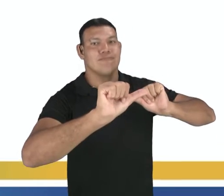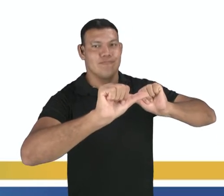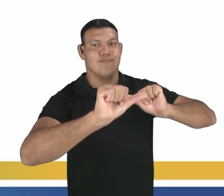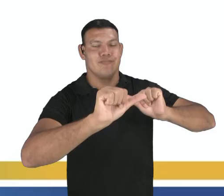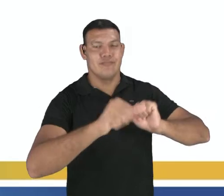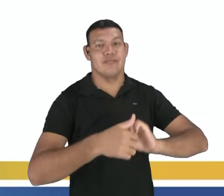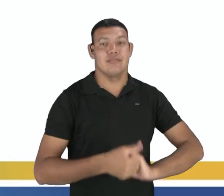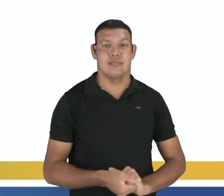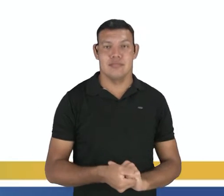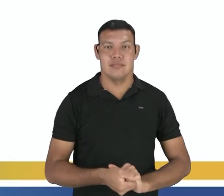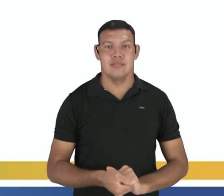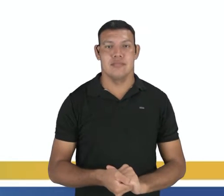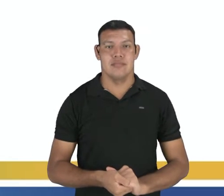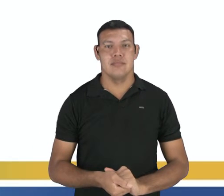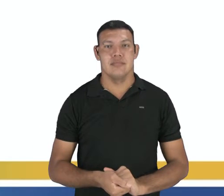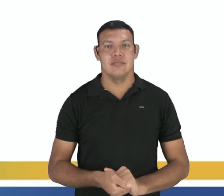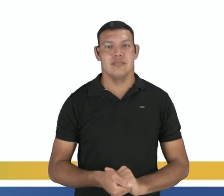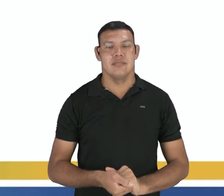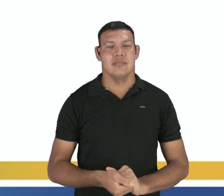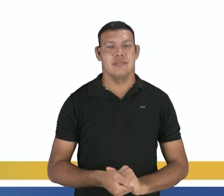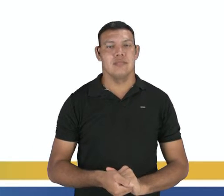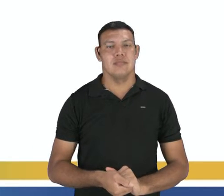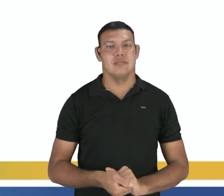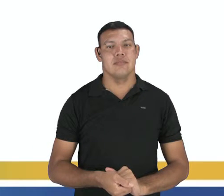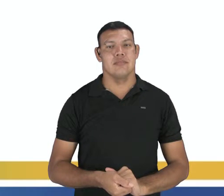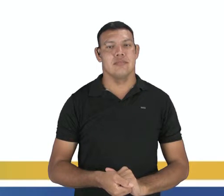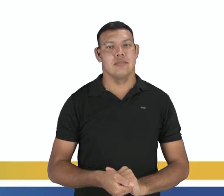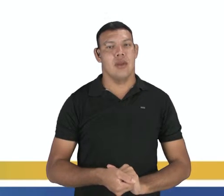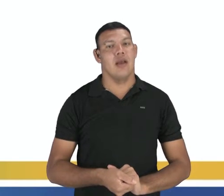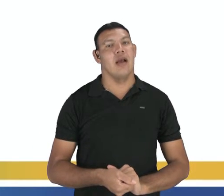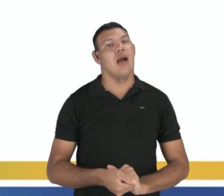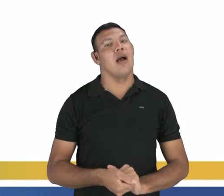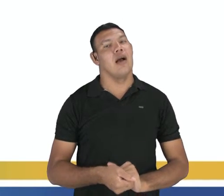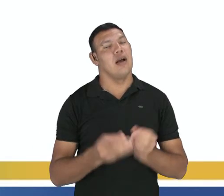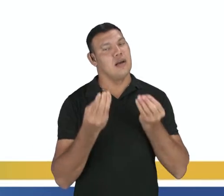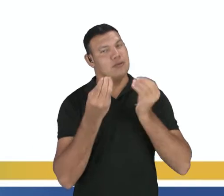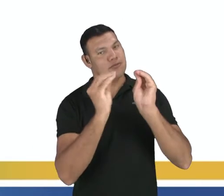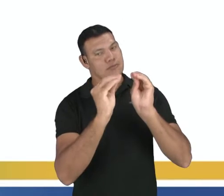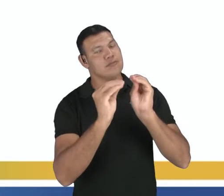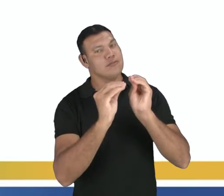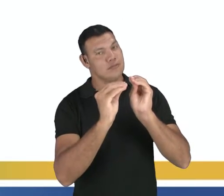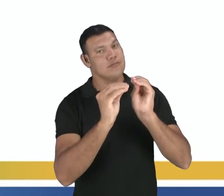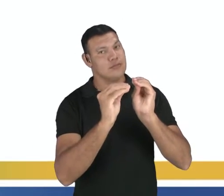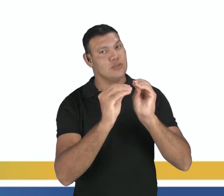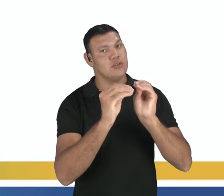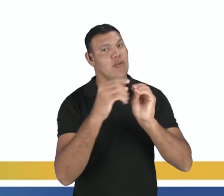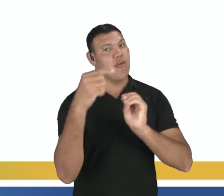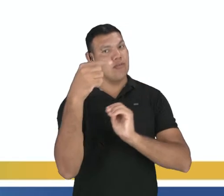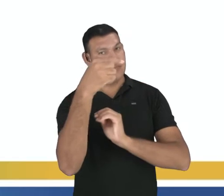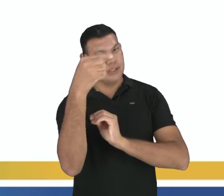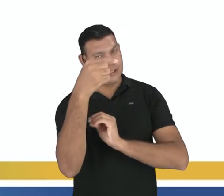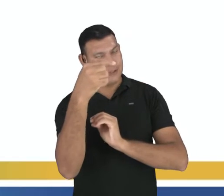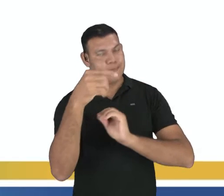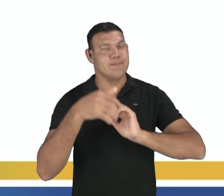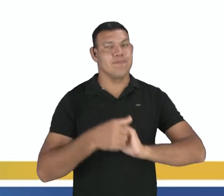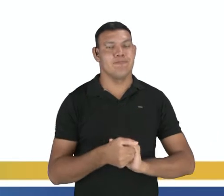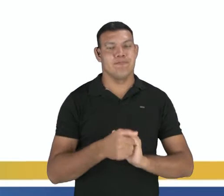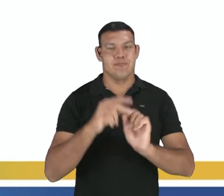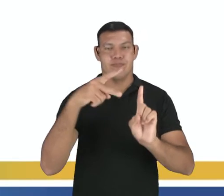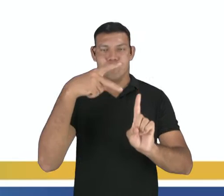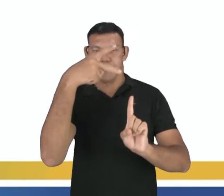natural ou um número inteiro, e aí nós vamos ter ele acompanhado de um expoente